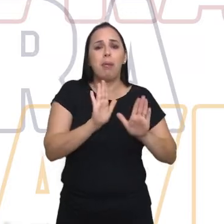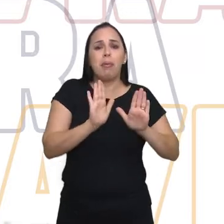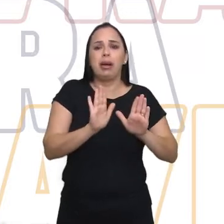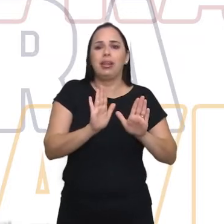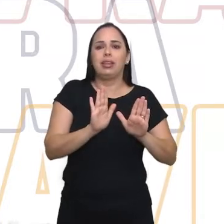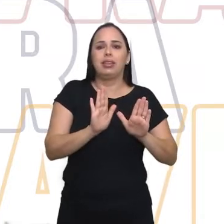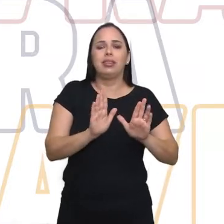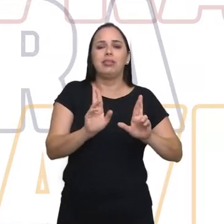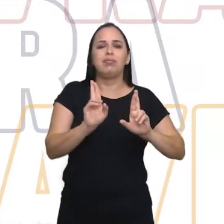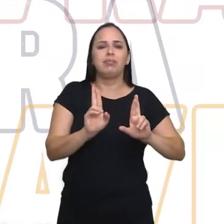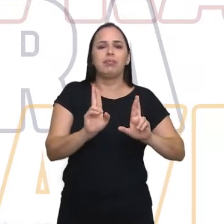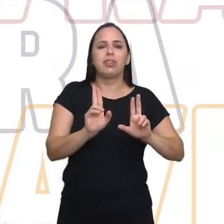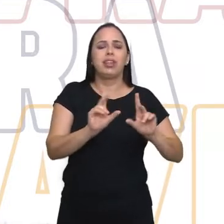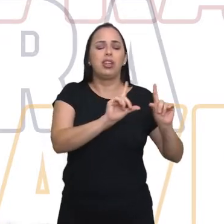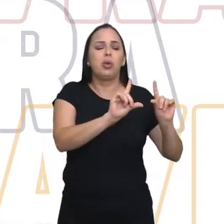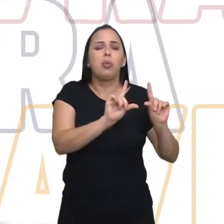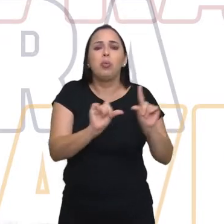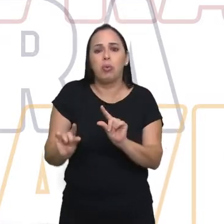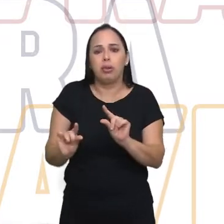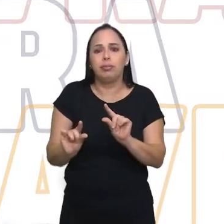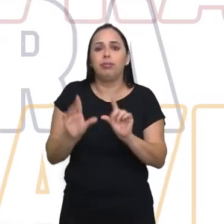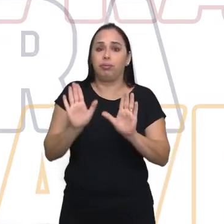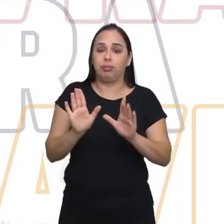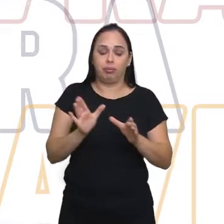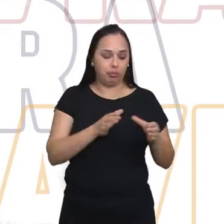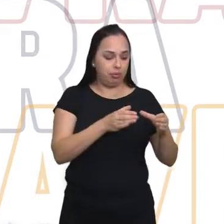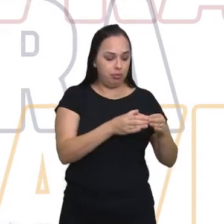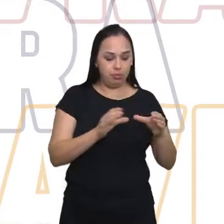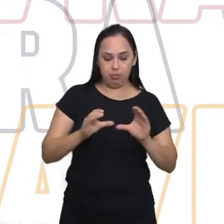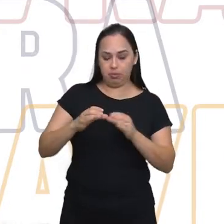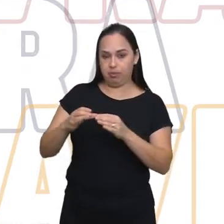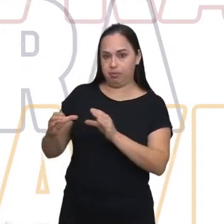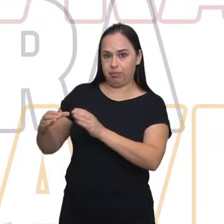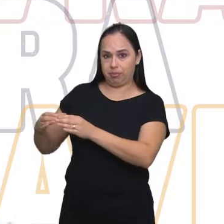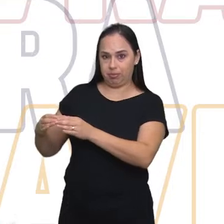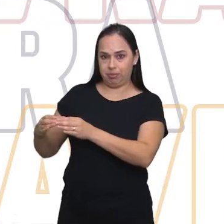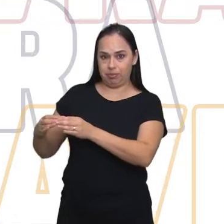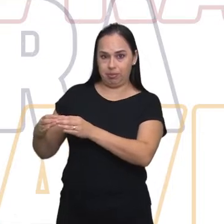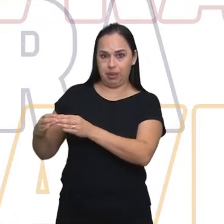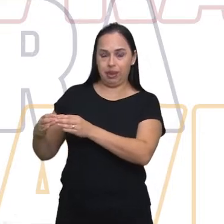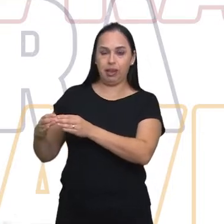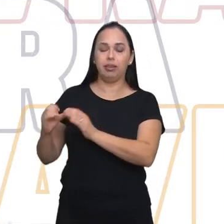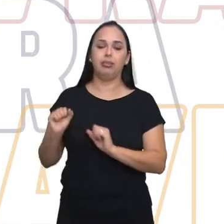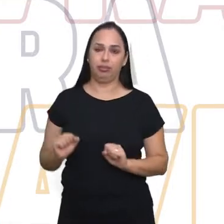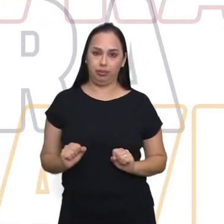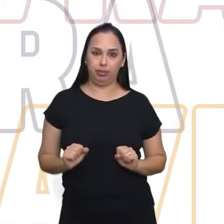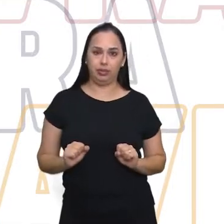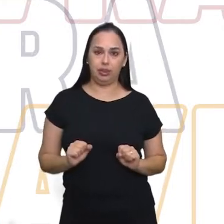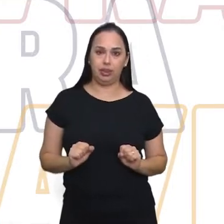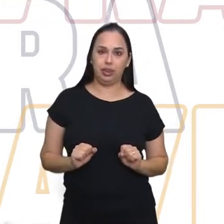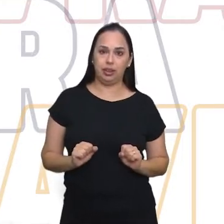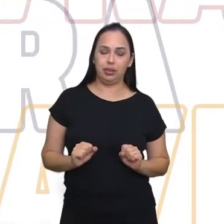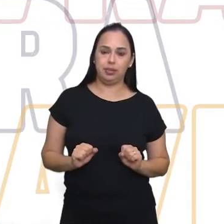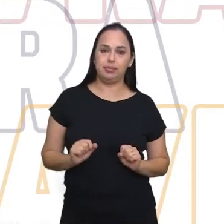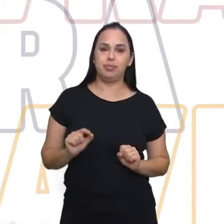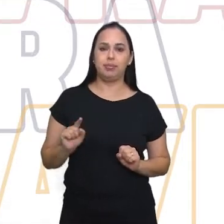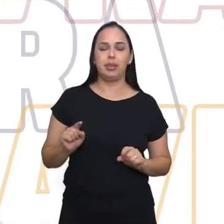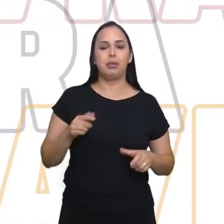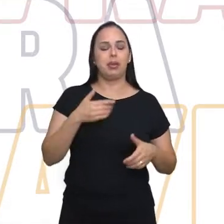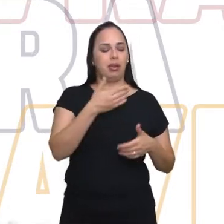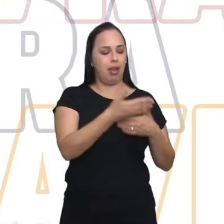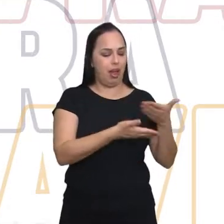Deus esse número é bem reduzido. Então são 3 grupos que a gente tem durante a semana e é